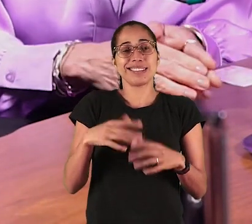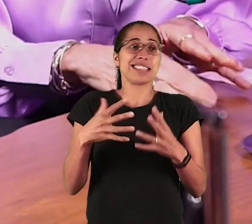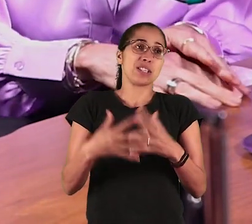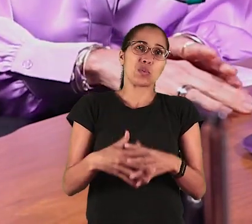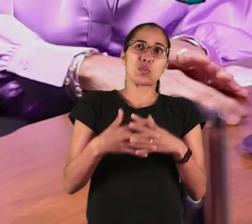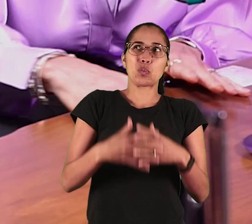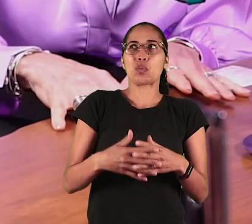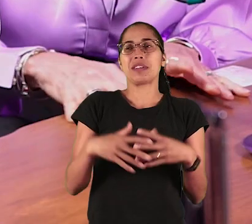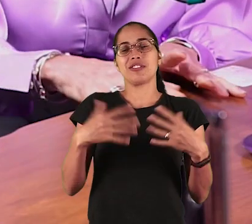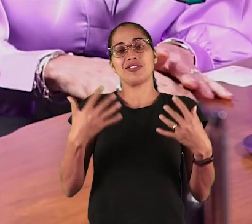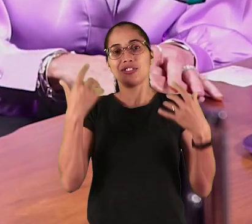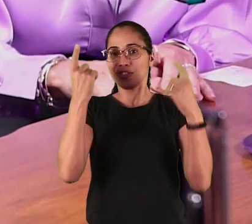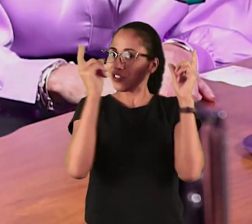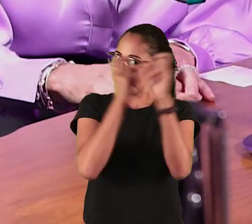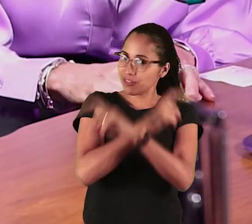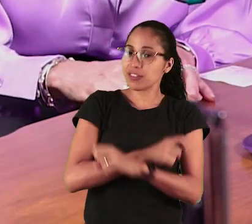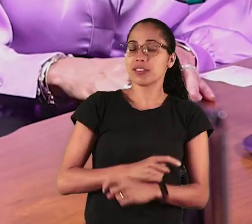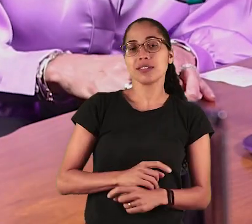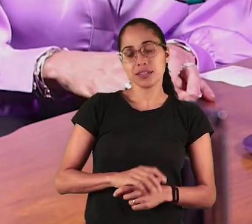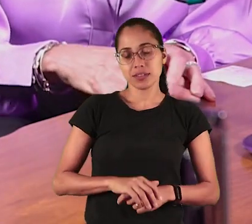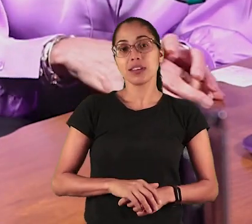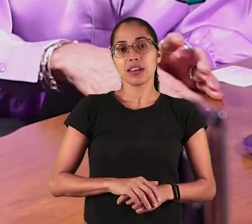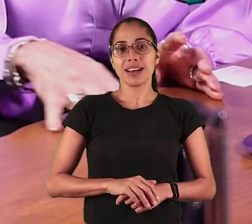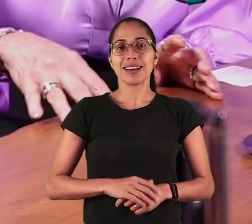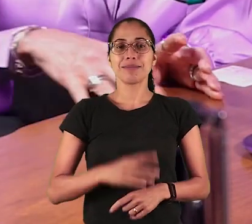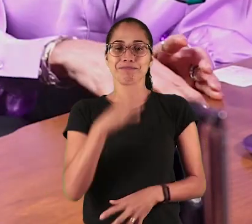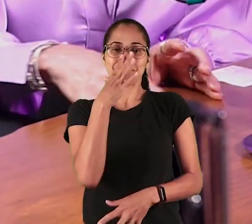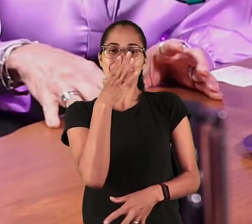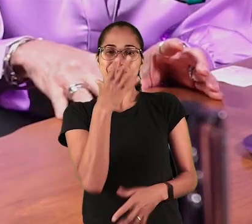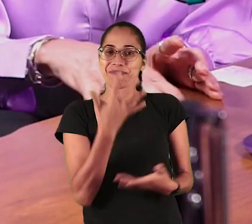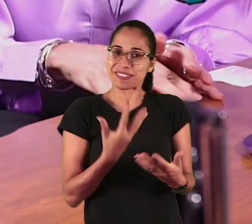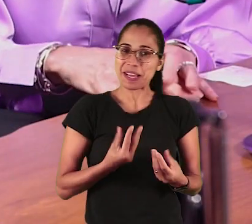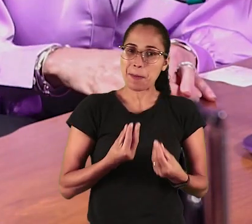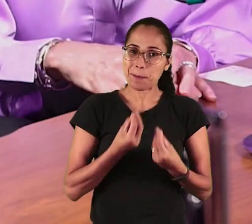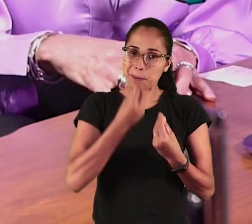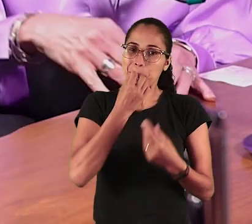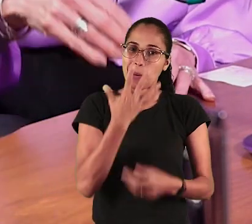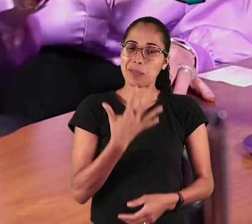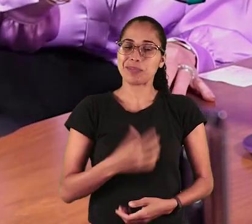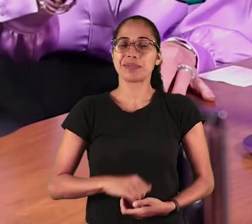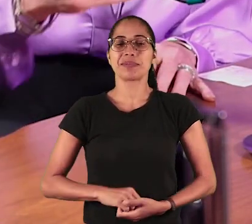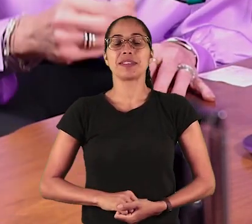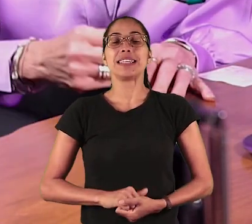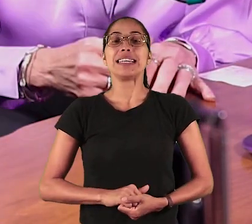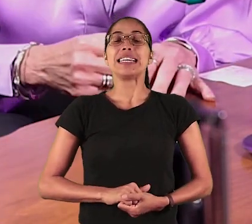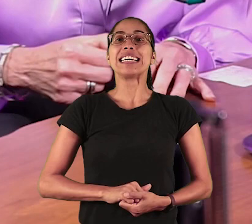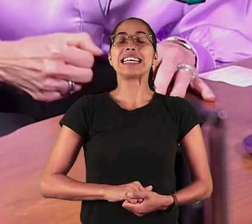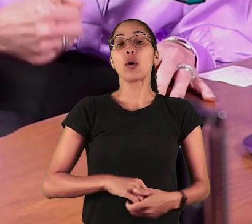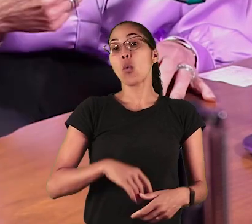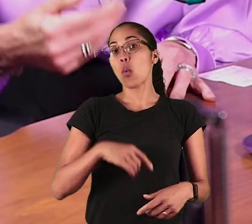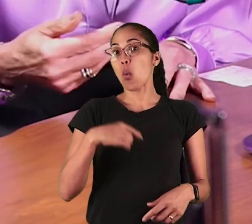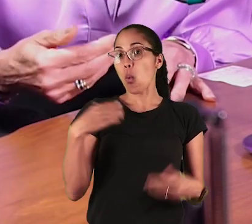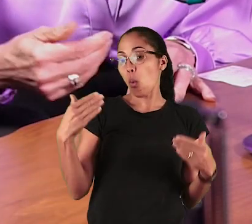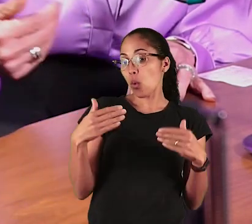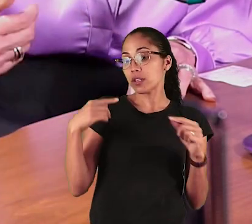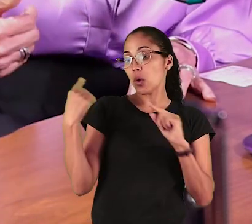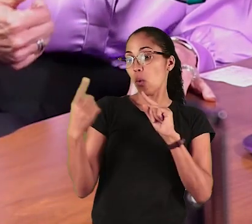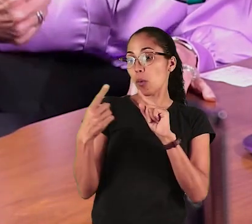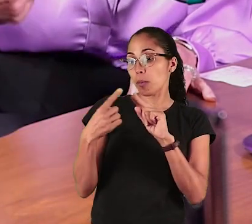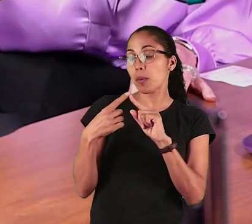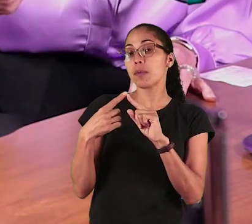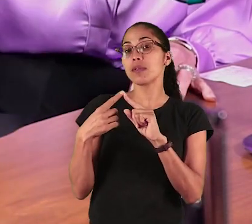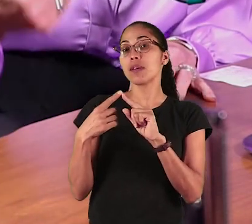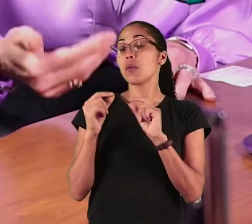muito complicado mas tendo isso eu acho que é inspiradora até essa história que a gente está falando o meu propósito hoje